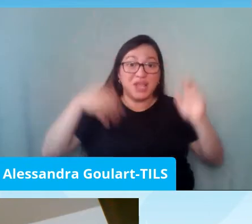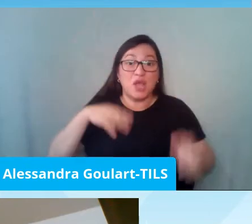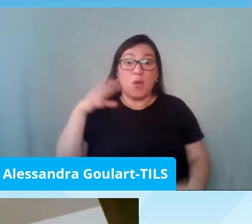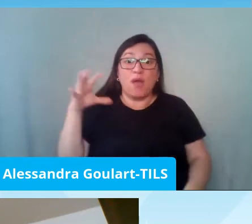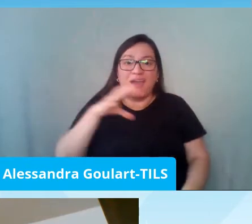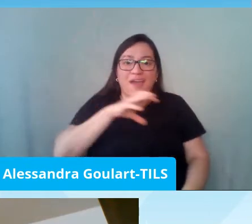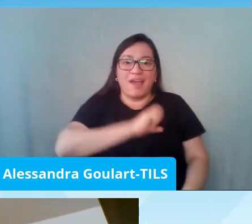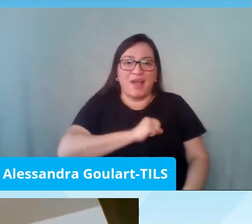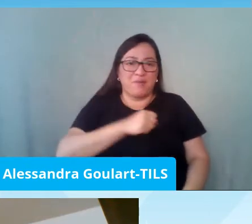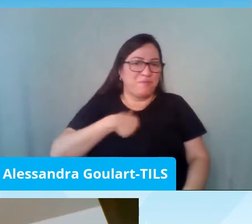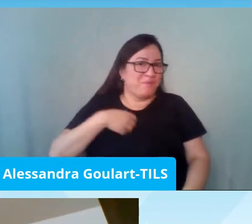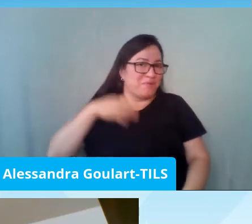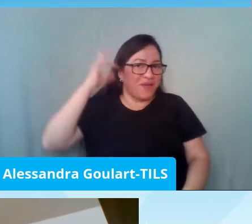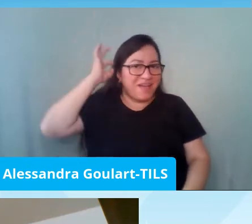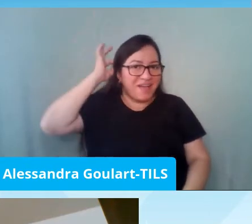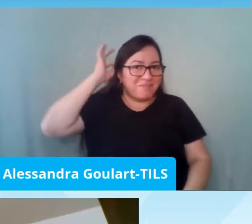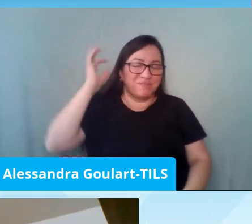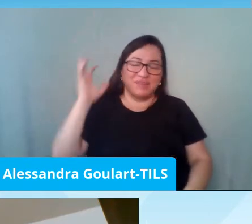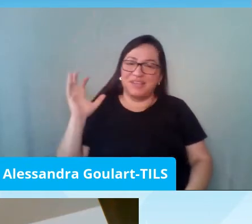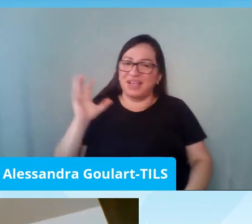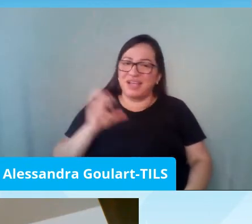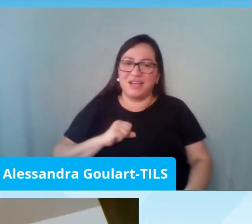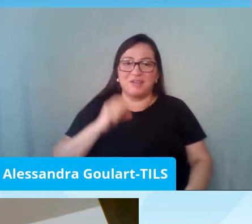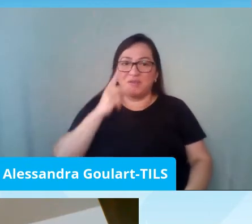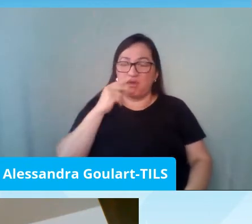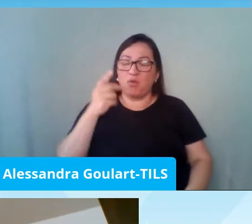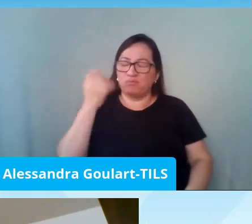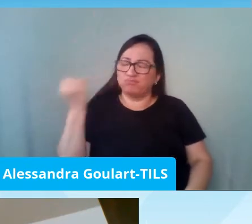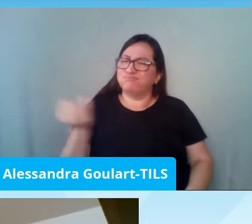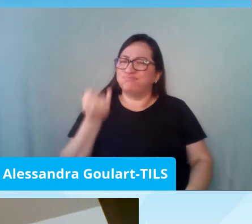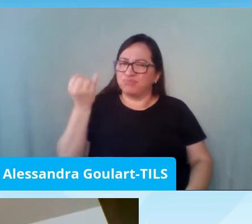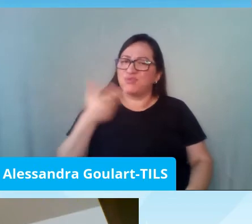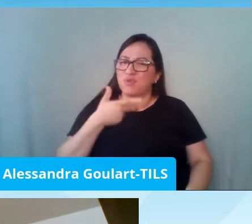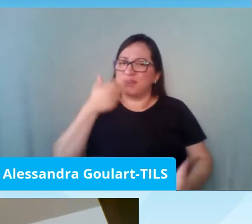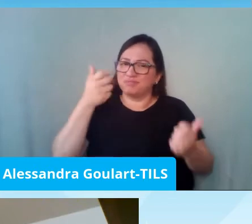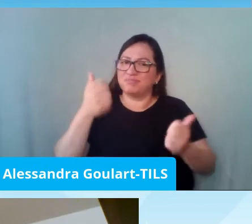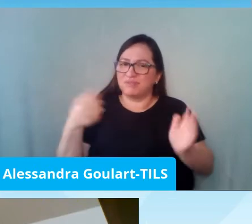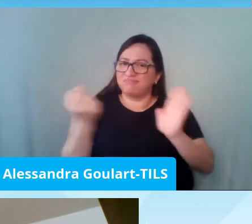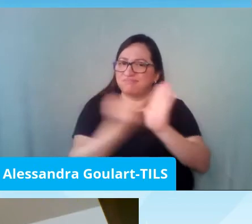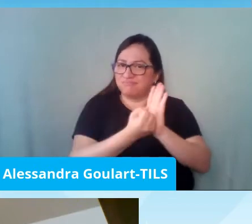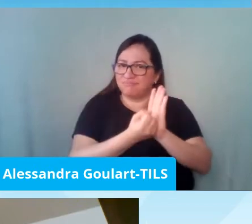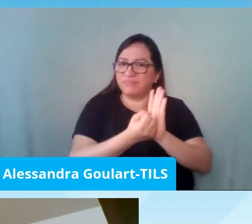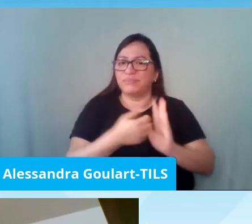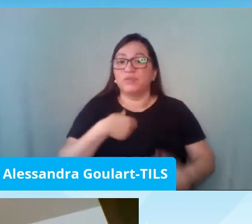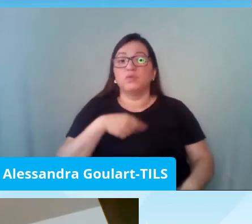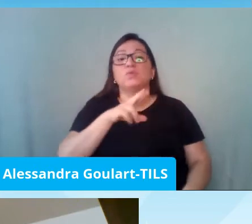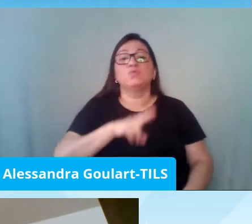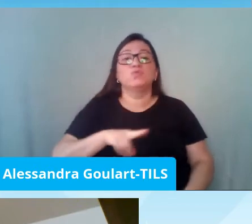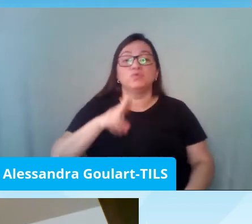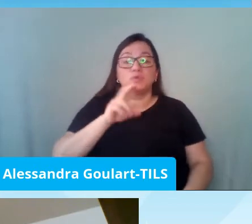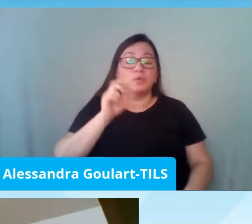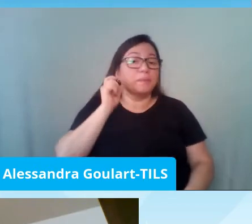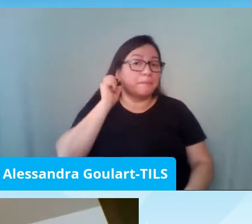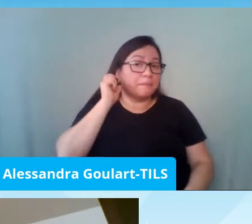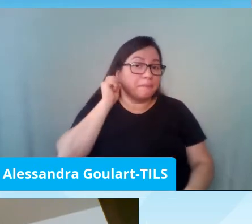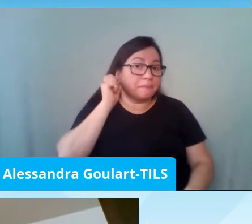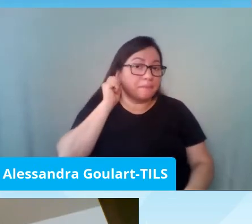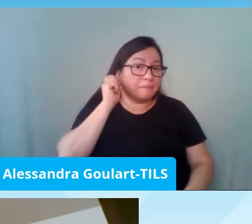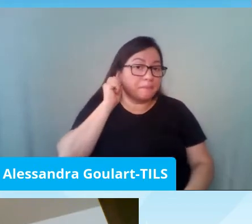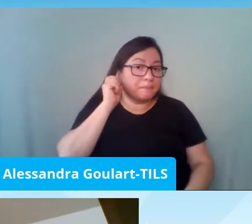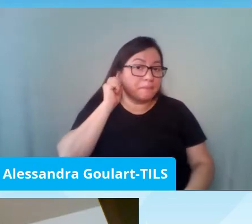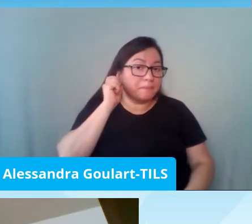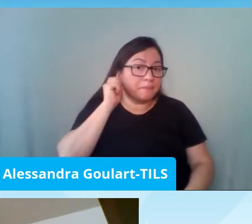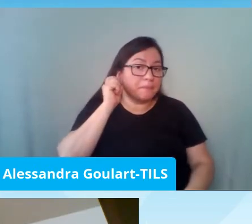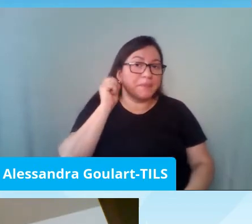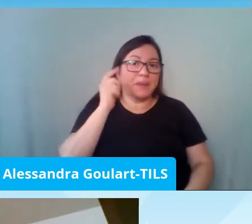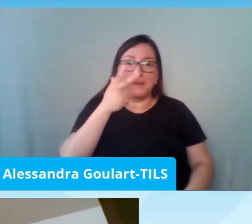algo bem importante da gente demarcar. Eu estou usando um brinco em forma de